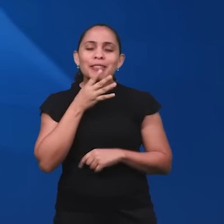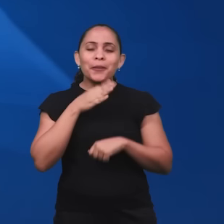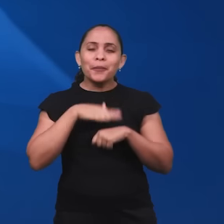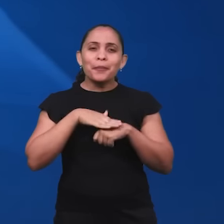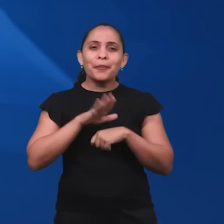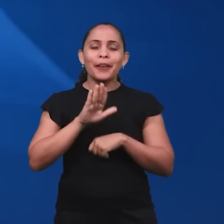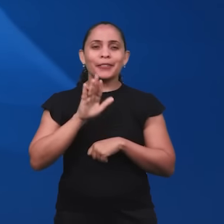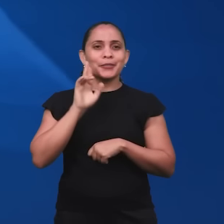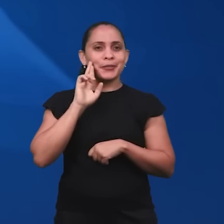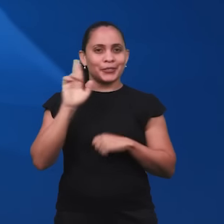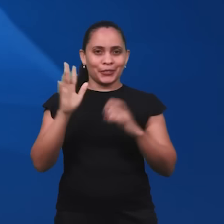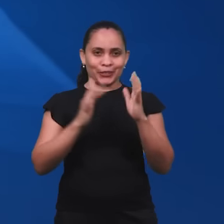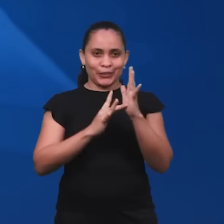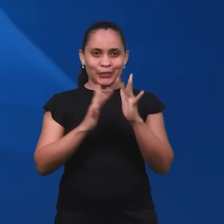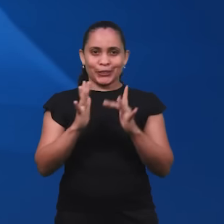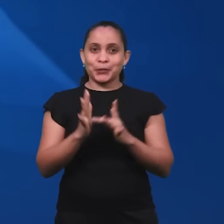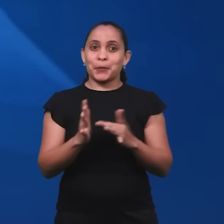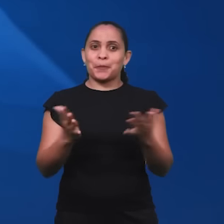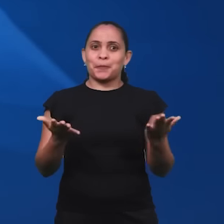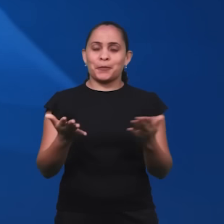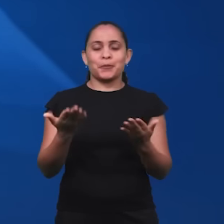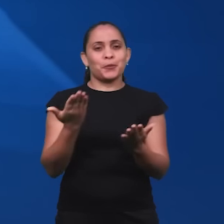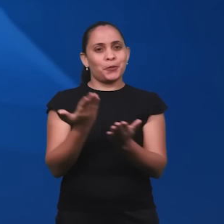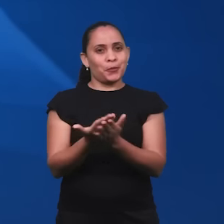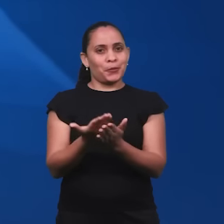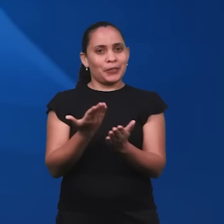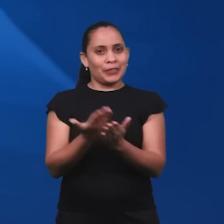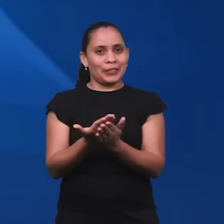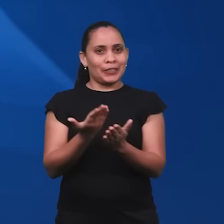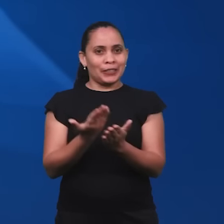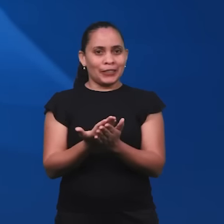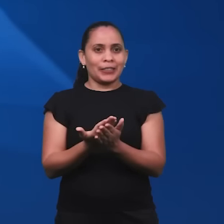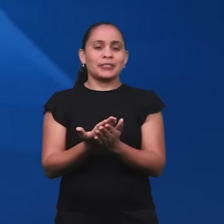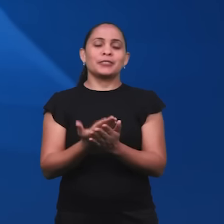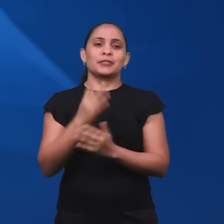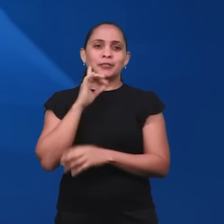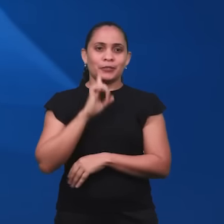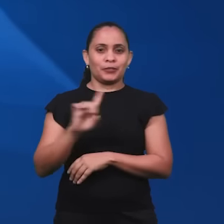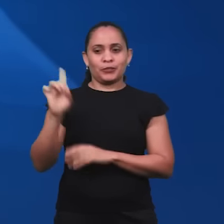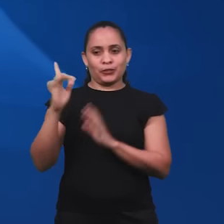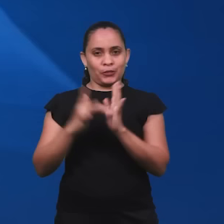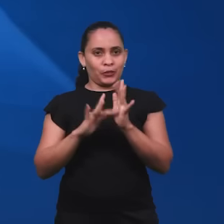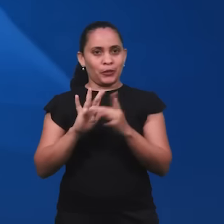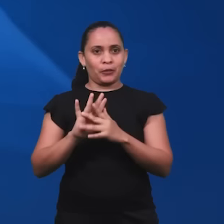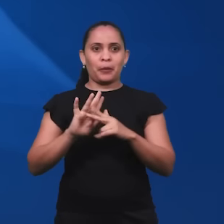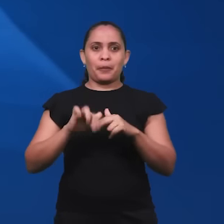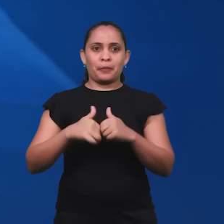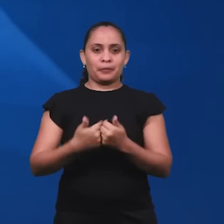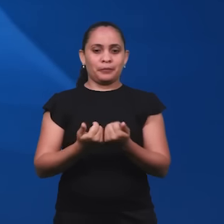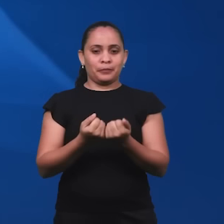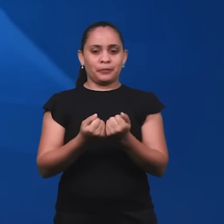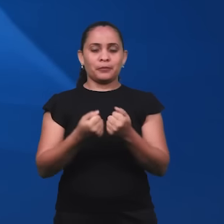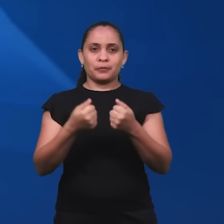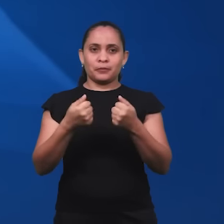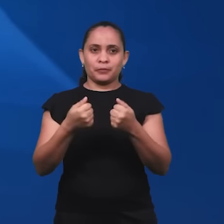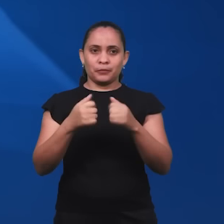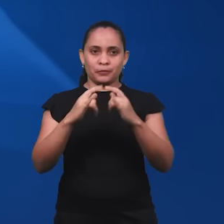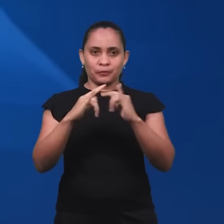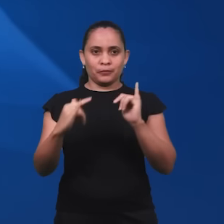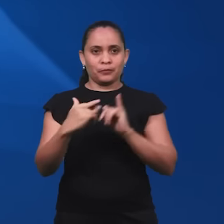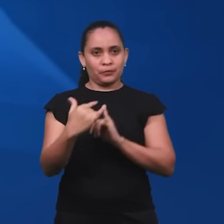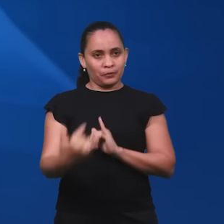conhecendo mais o Senhor Jesus e desta vez estudando o conhecimento de Jesus através do tabernáculo, Jesus